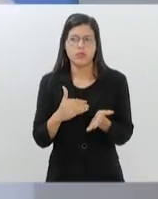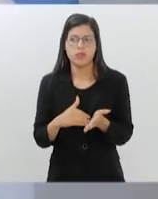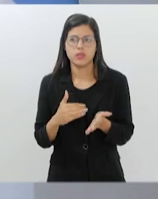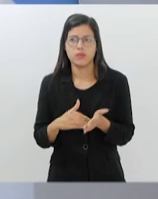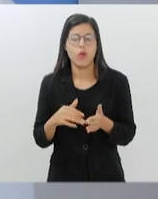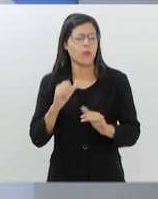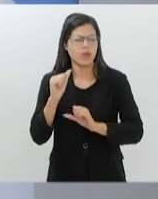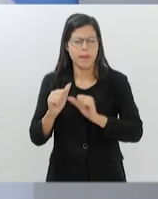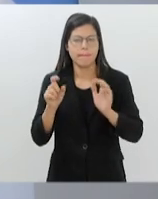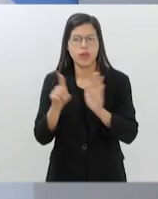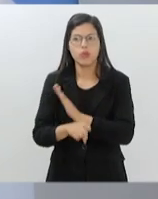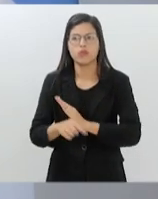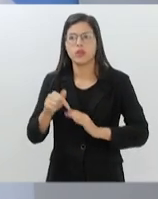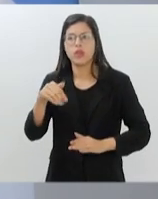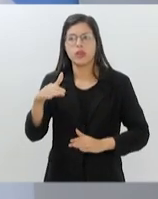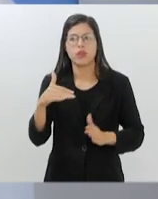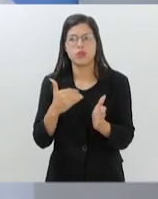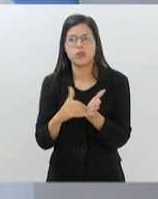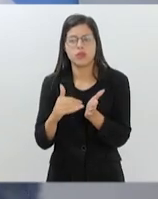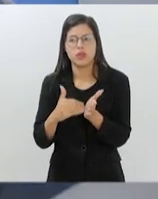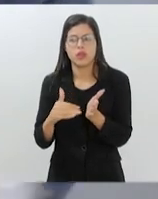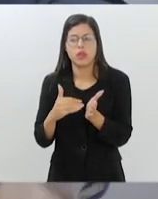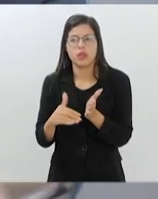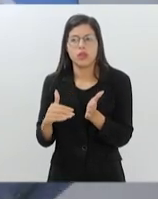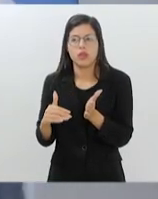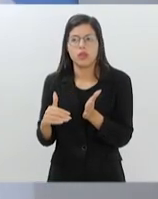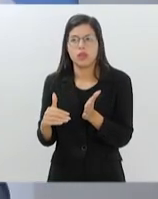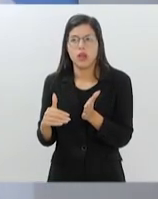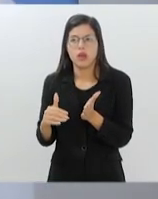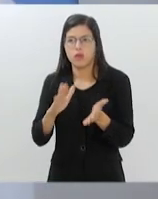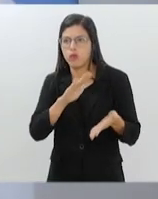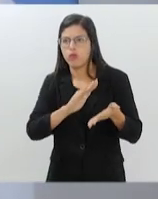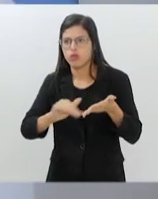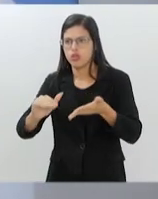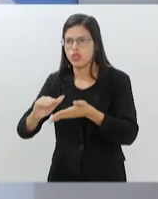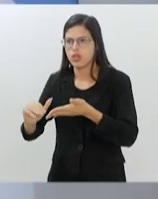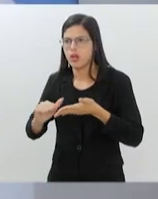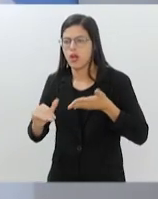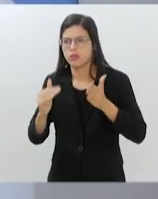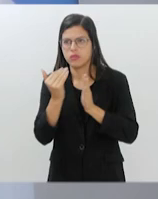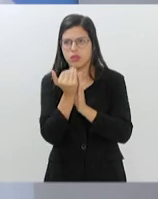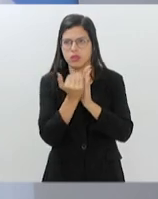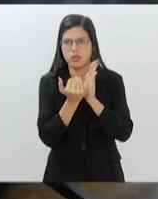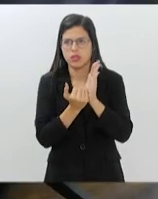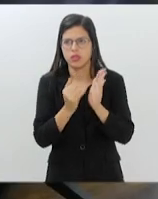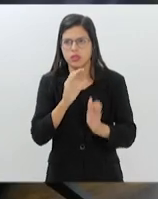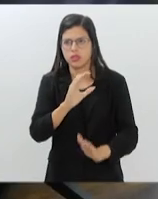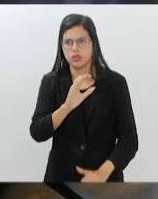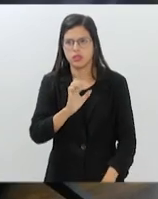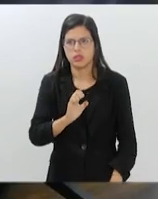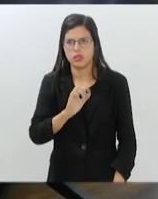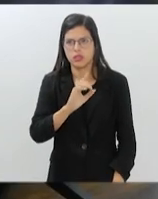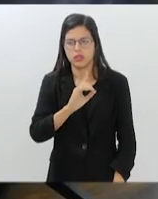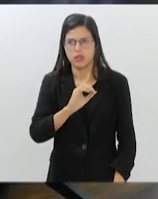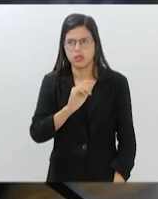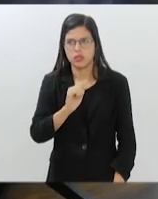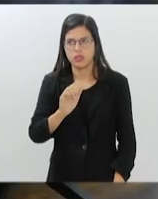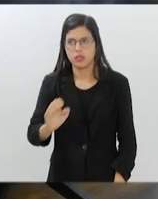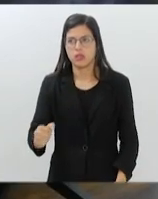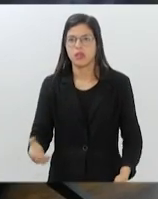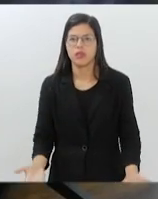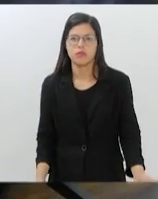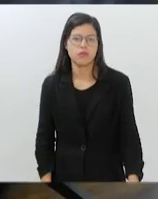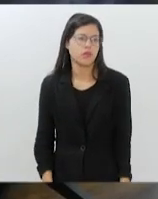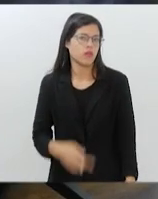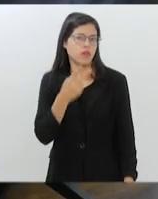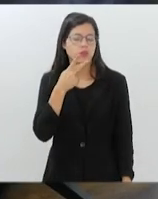a pergunta Quem foram os secretários que foram banidos da lista da Ceda nenhum Acho que todos foram convidados a senhora acabou de dizer que foi